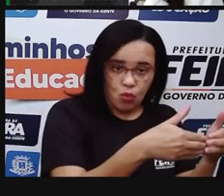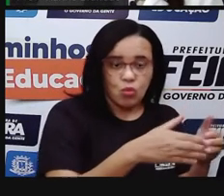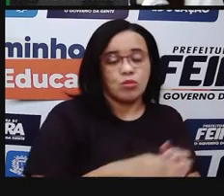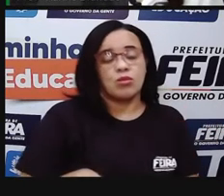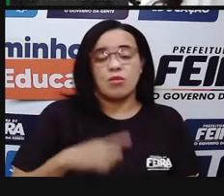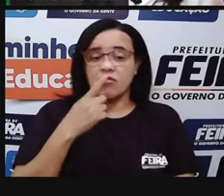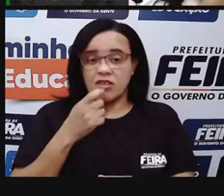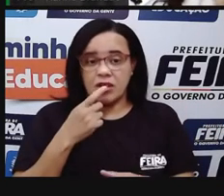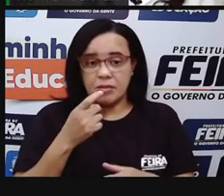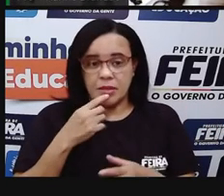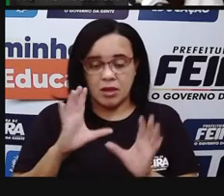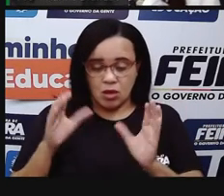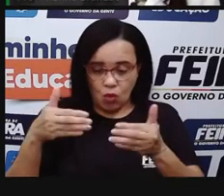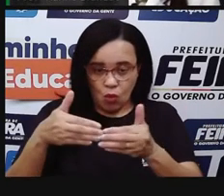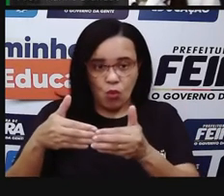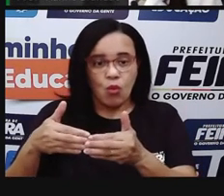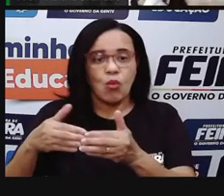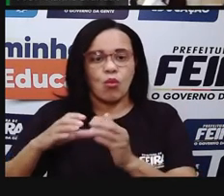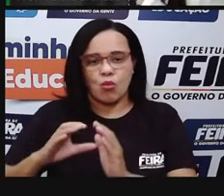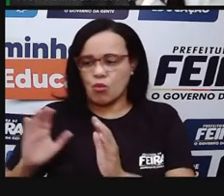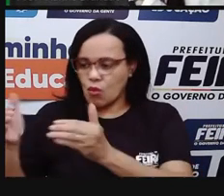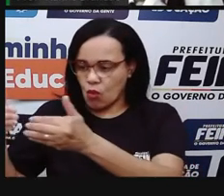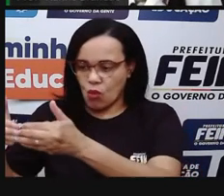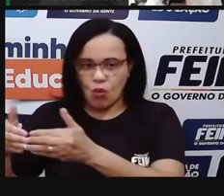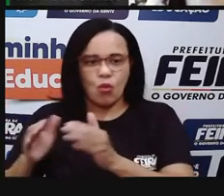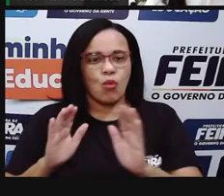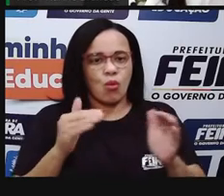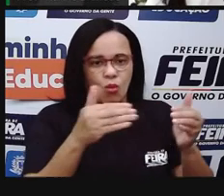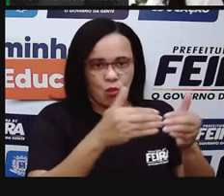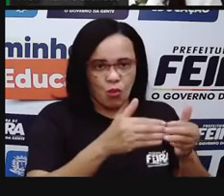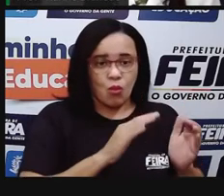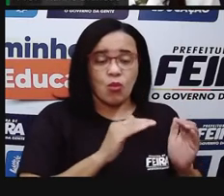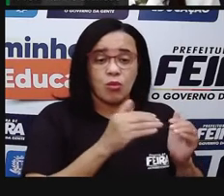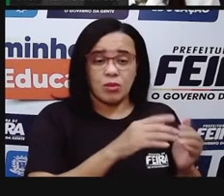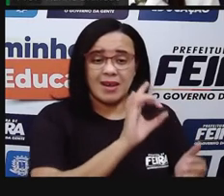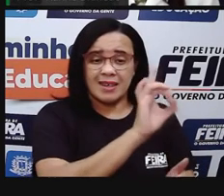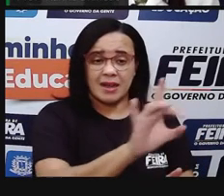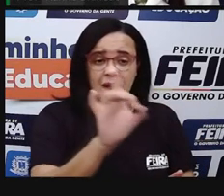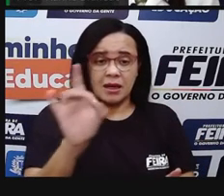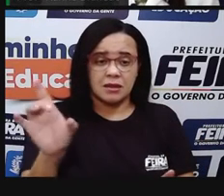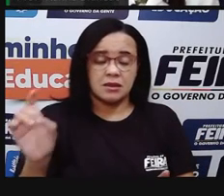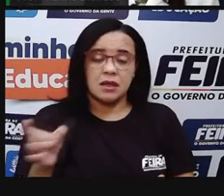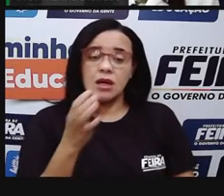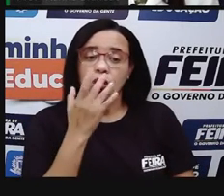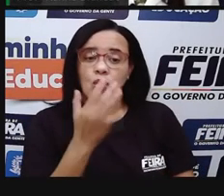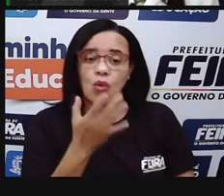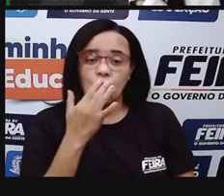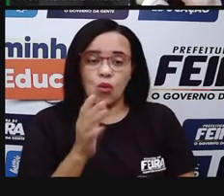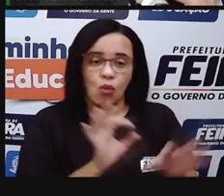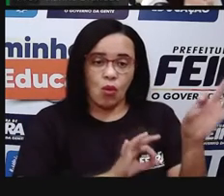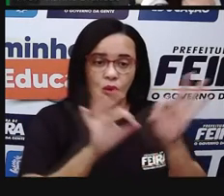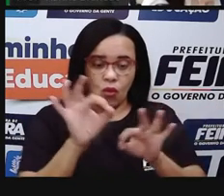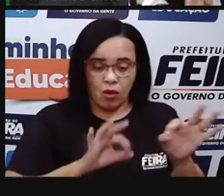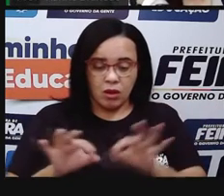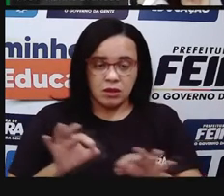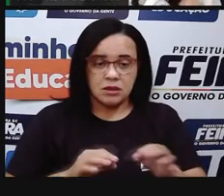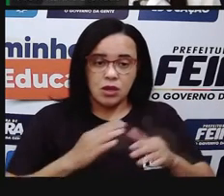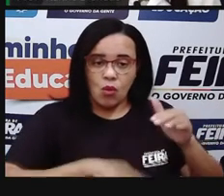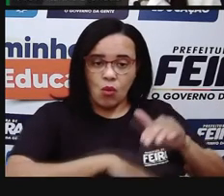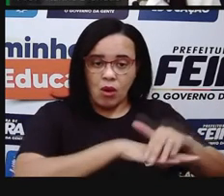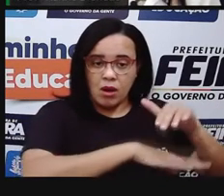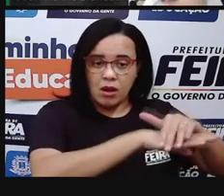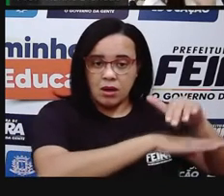organizar, né? E conseguir me identificar, entender como é que está esse ambiente ao meu redor. Não é verdade? Aqui